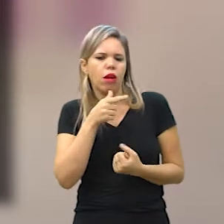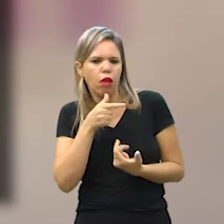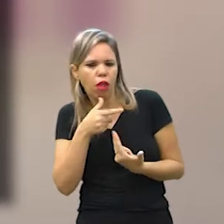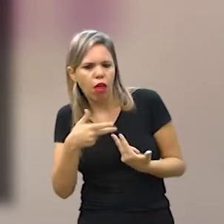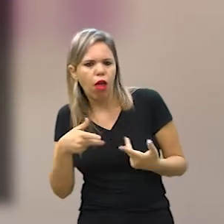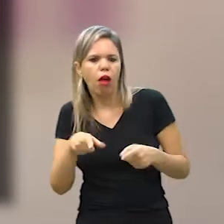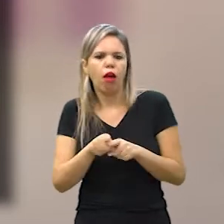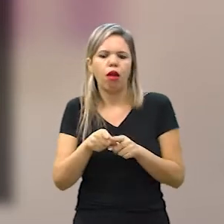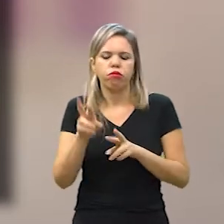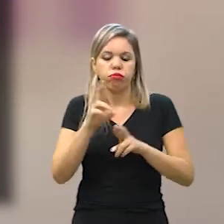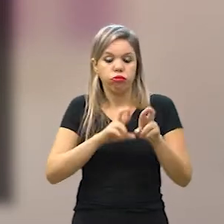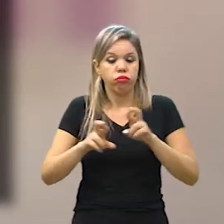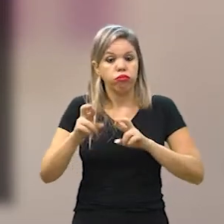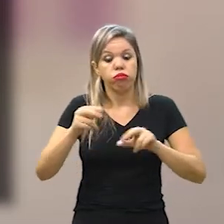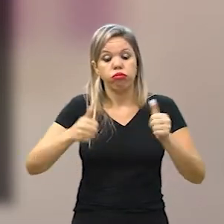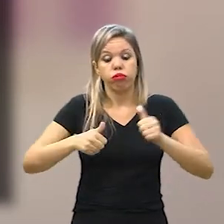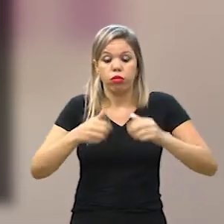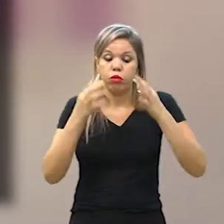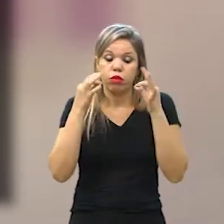hidratação, observação,